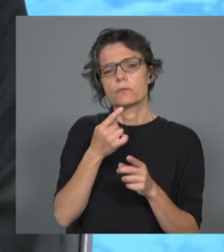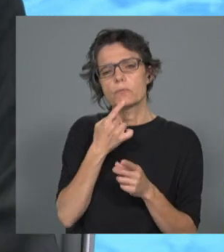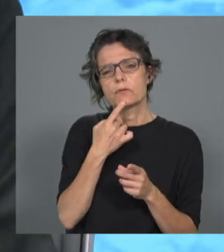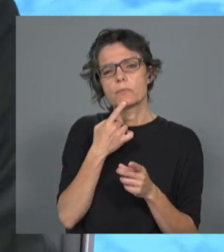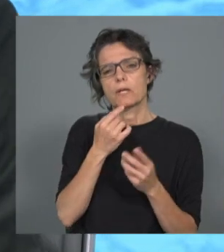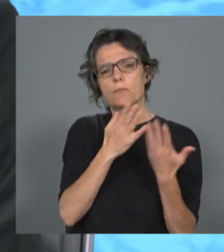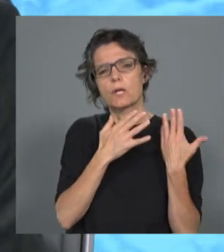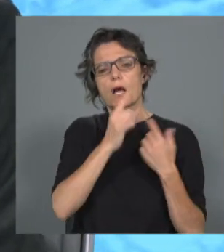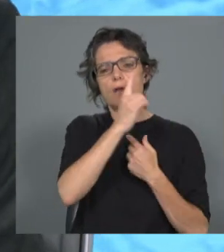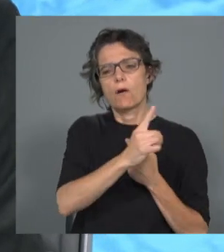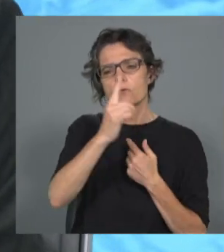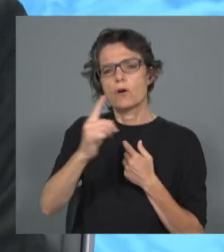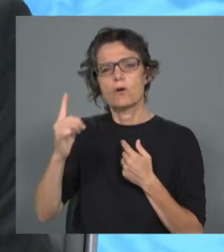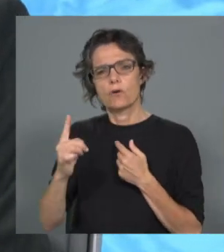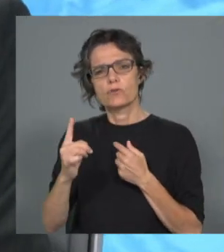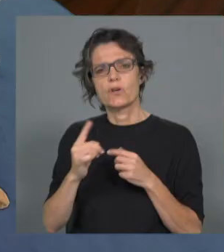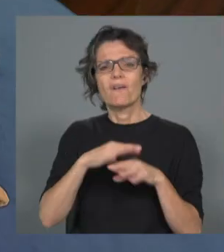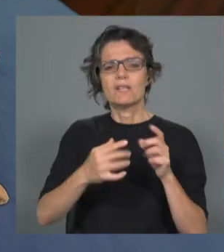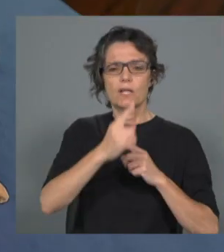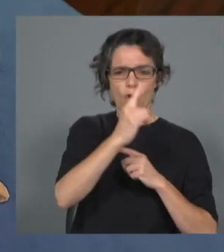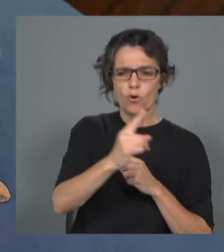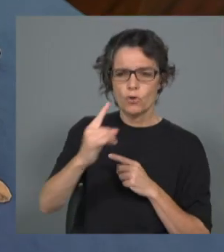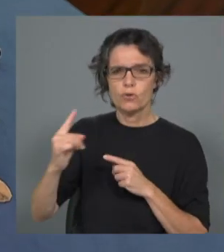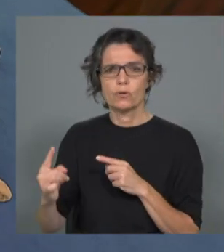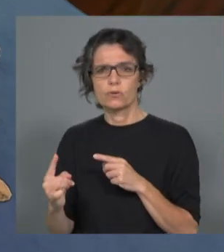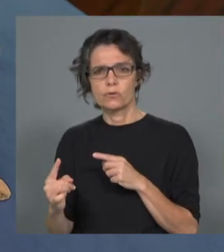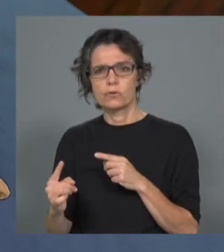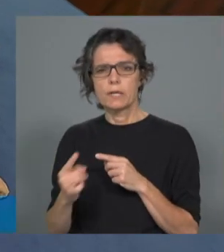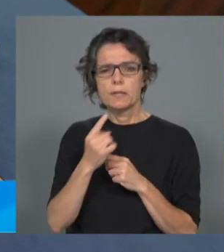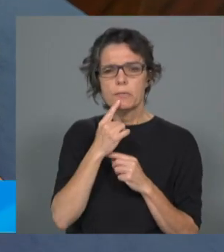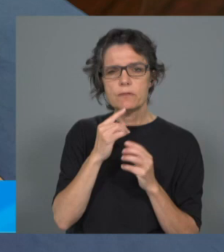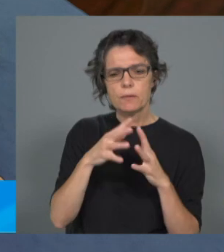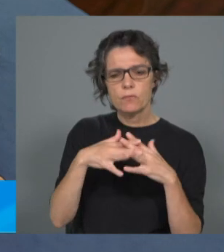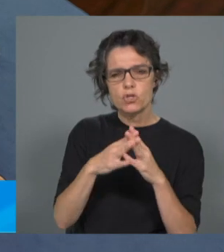que eu julgo, continuo, já o referi atrás, e penso,